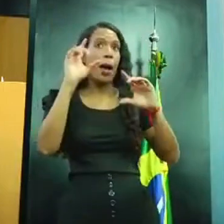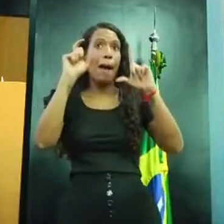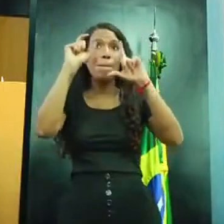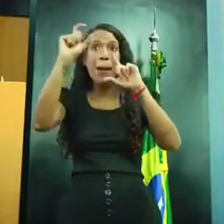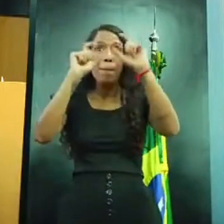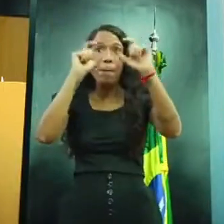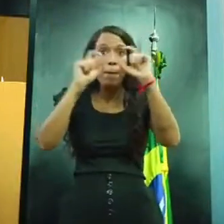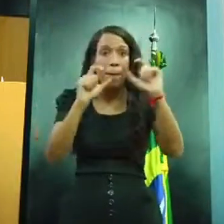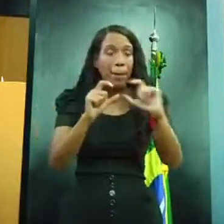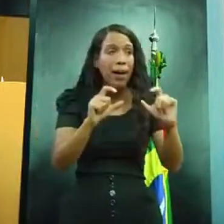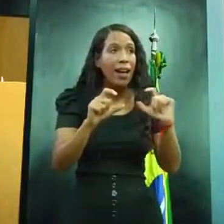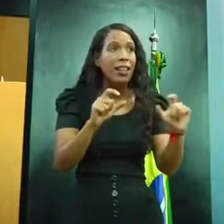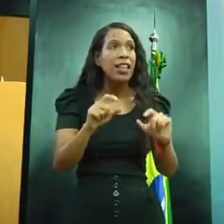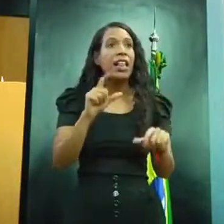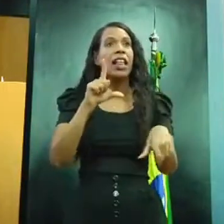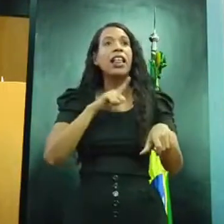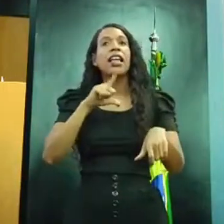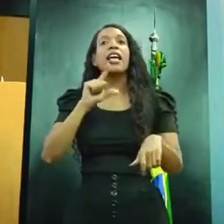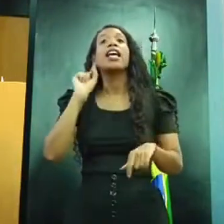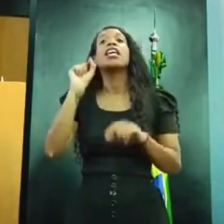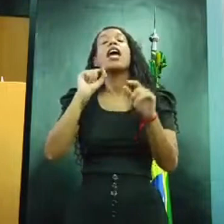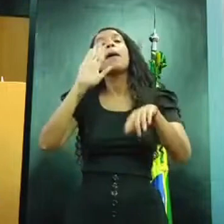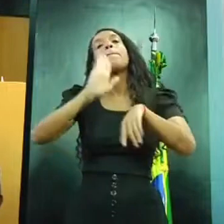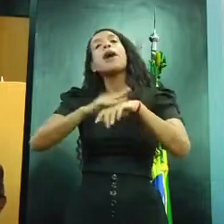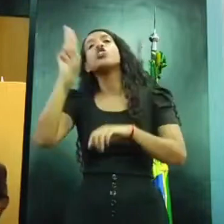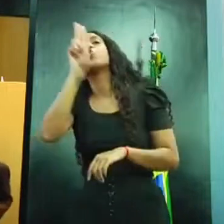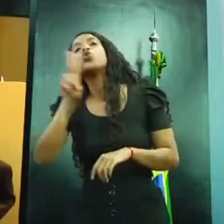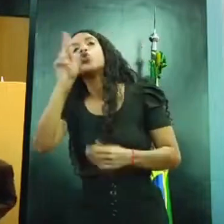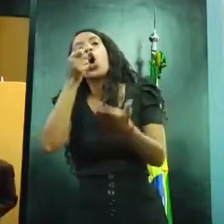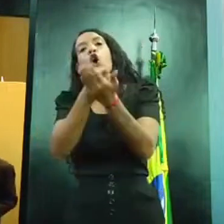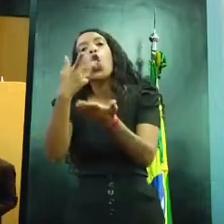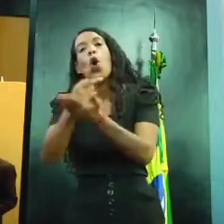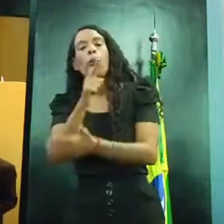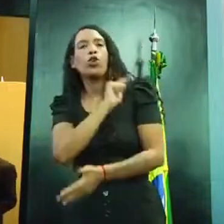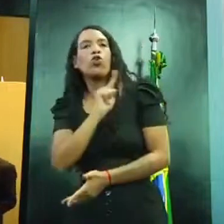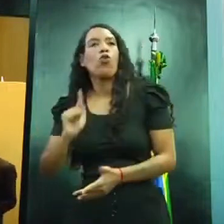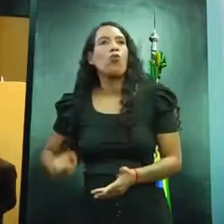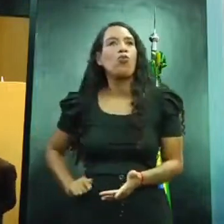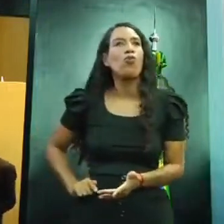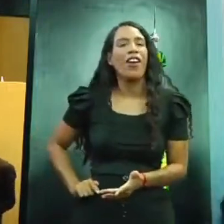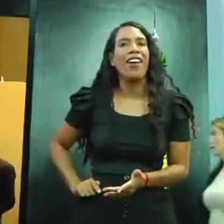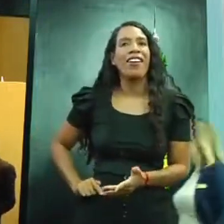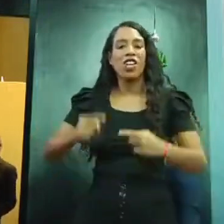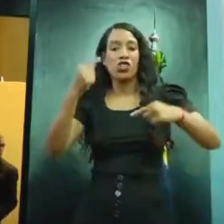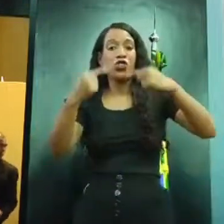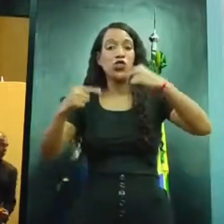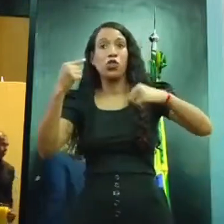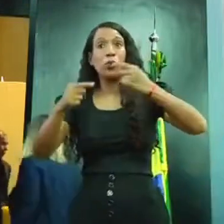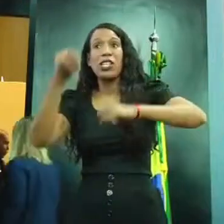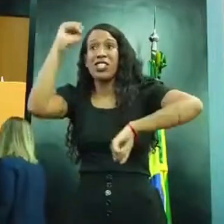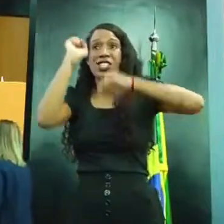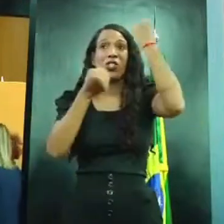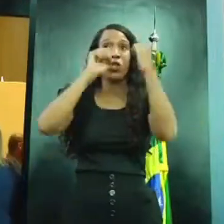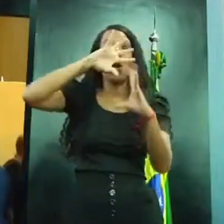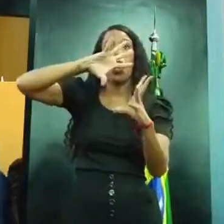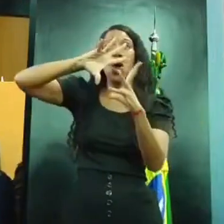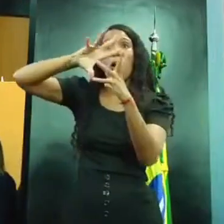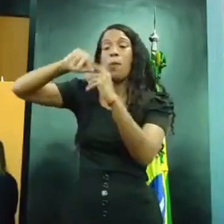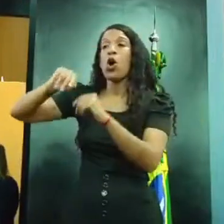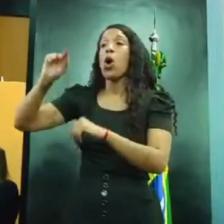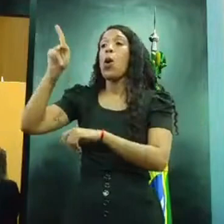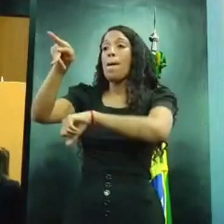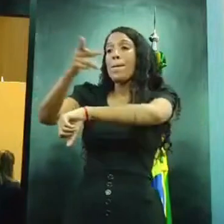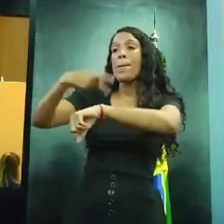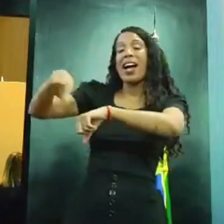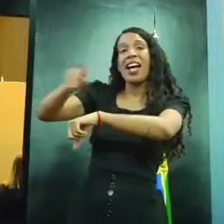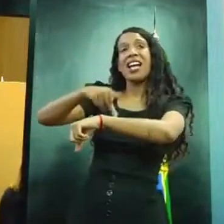deles, que quem mais usa compras públicas como instrumento de política industrial no mundo, os países que mais